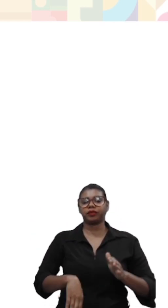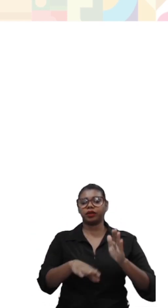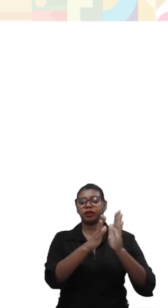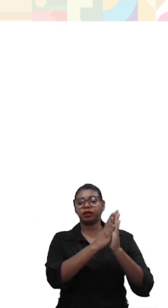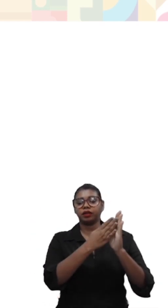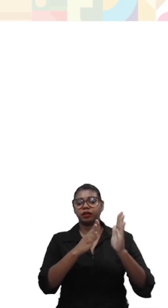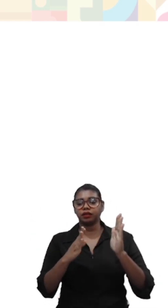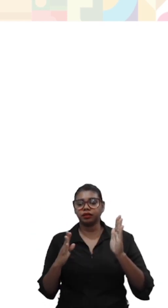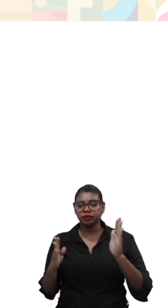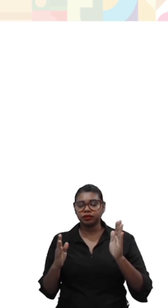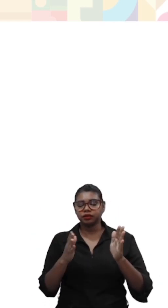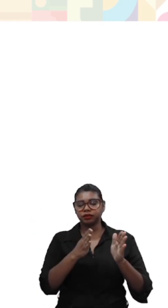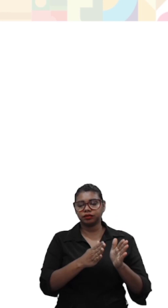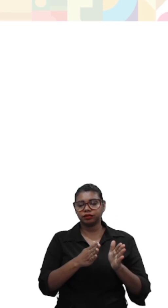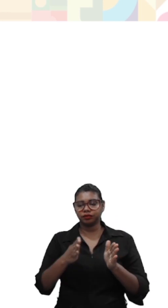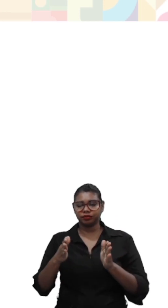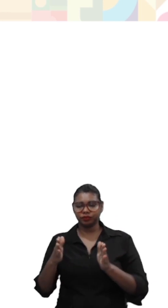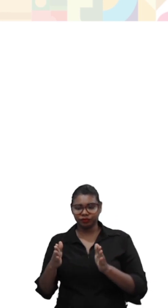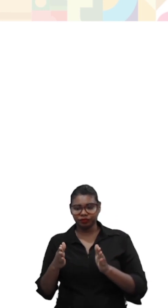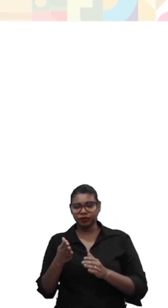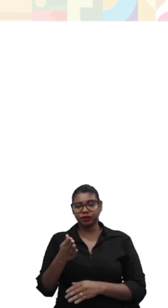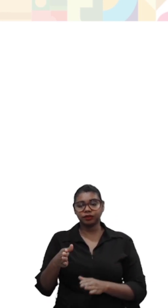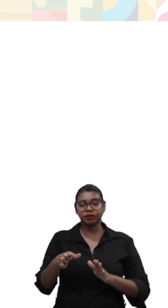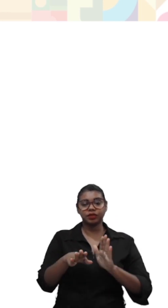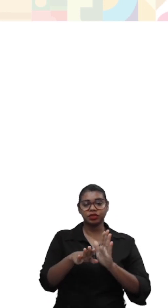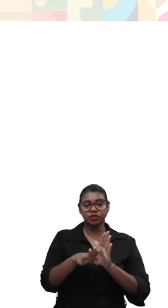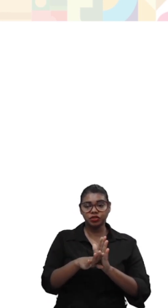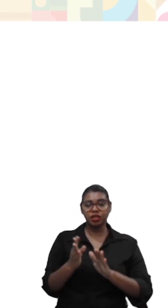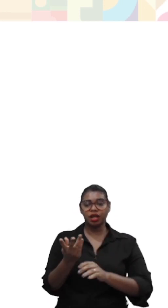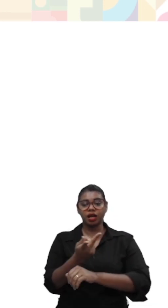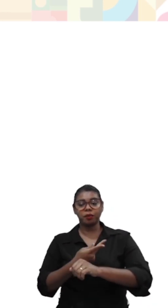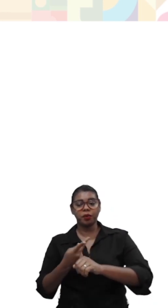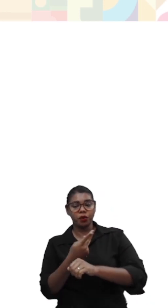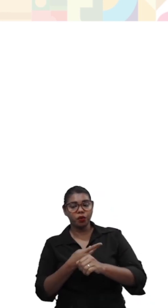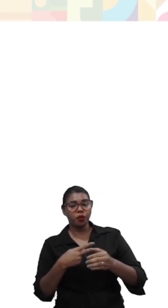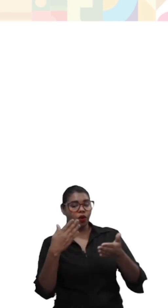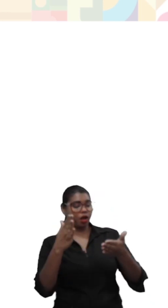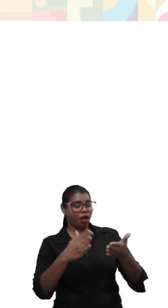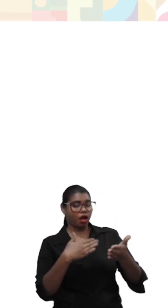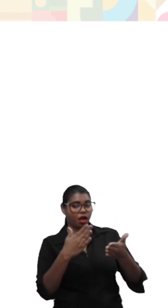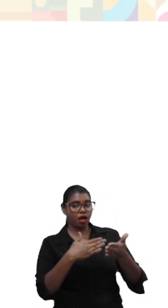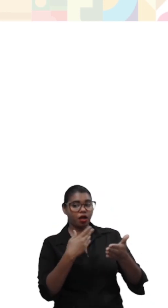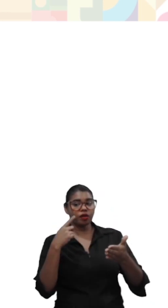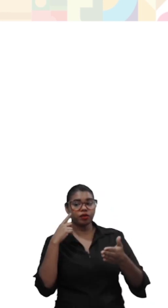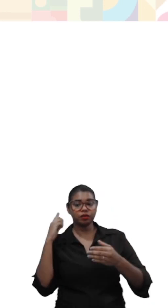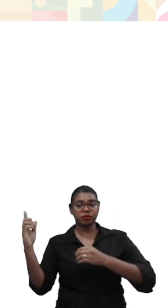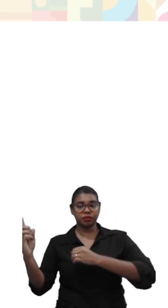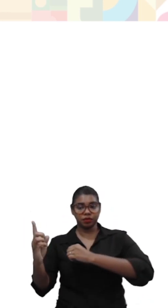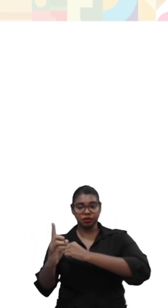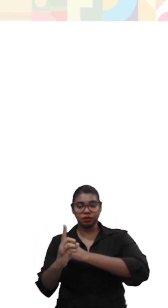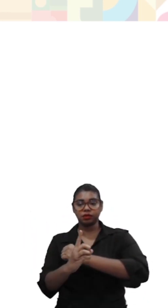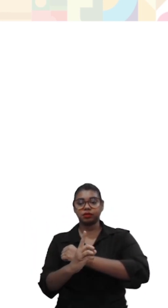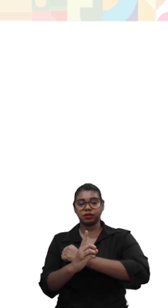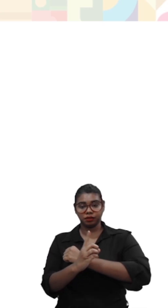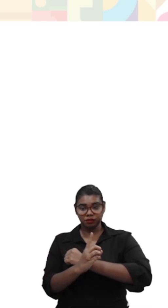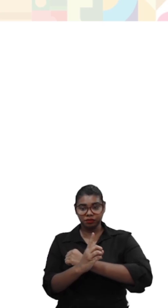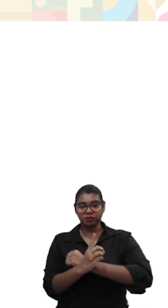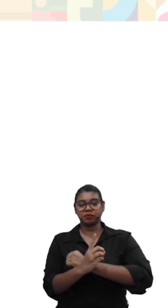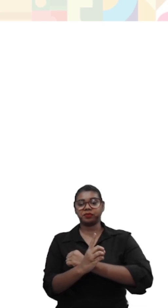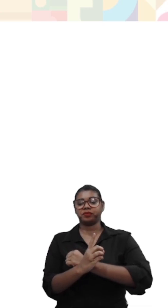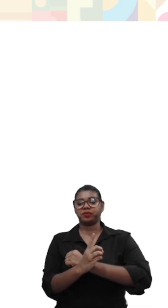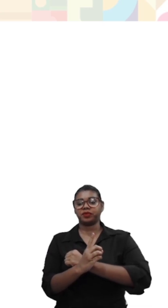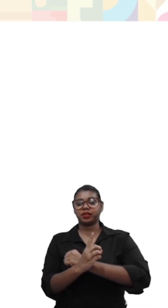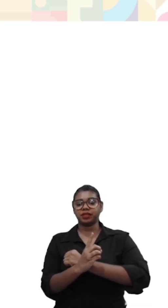por etapas. Para você chegar e procurar um livro, você precisa passar pela recepção, da recepção passar